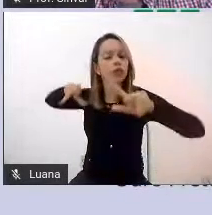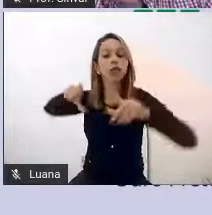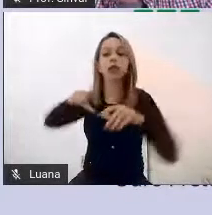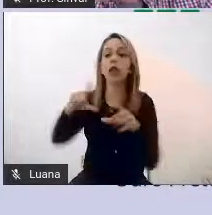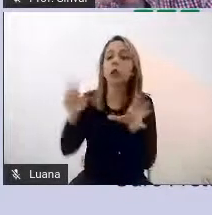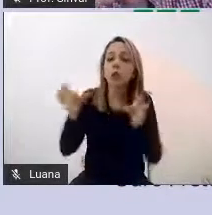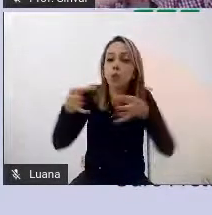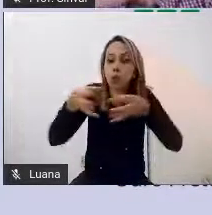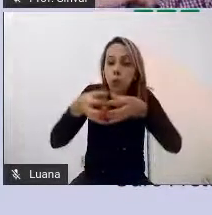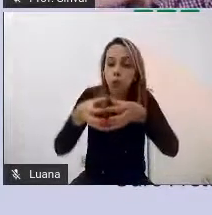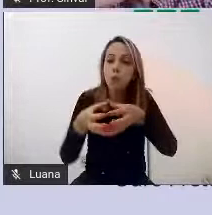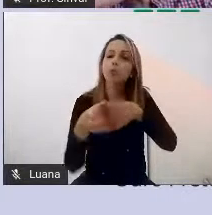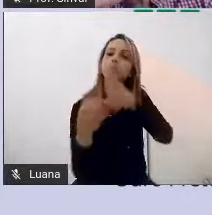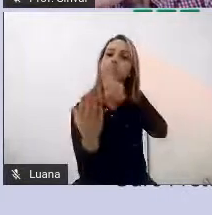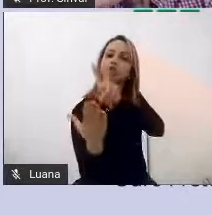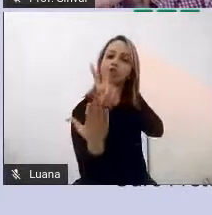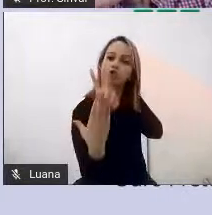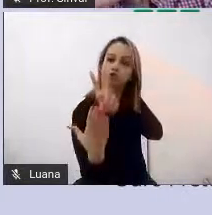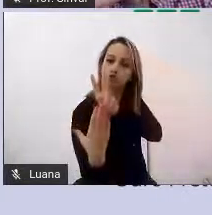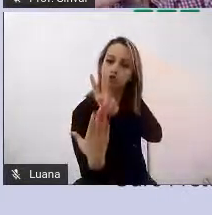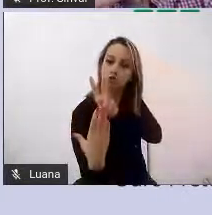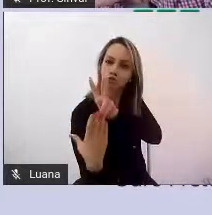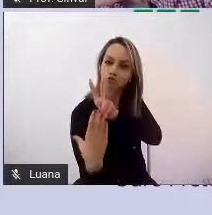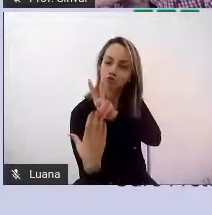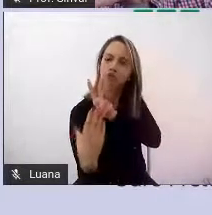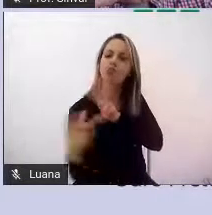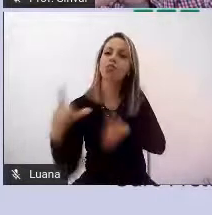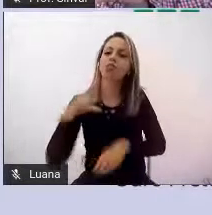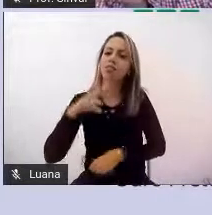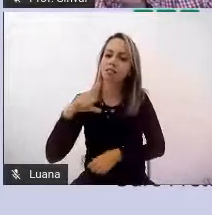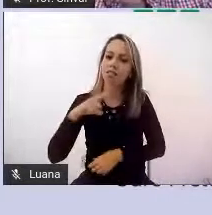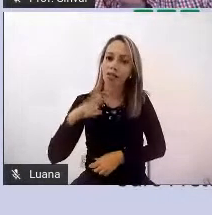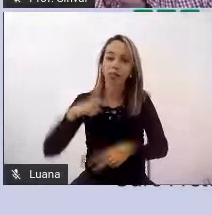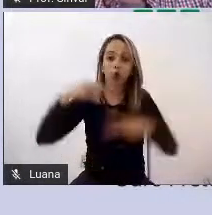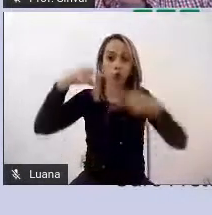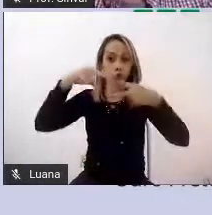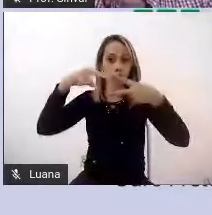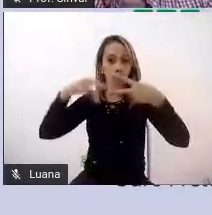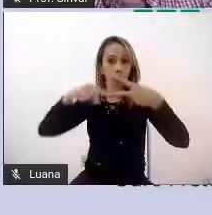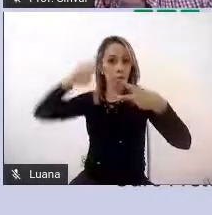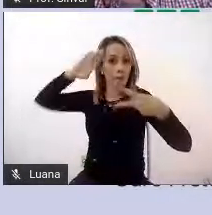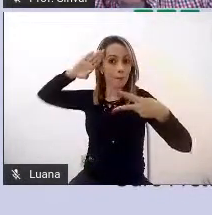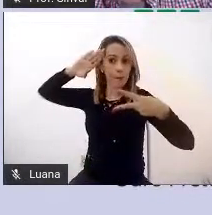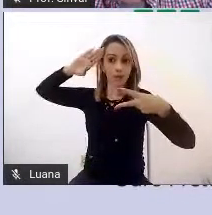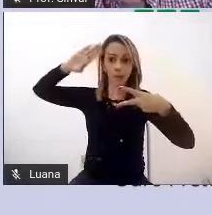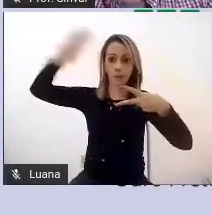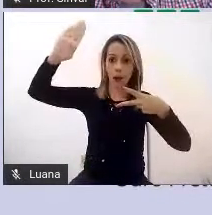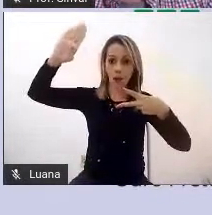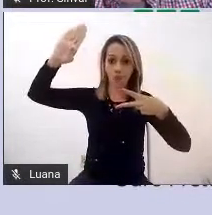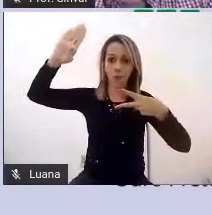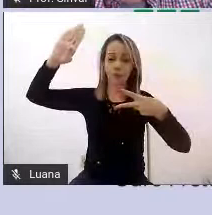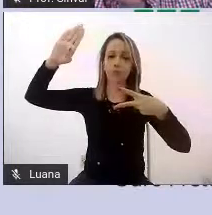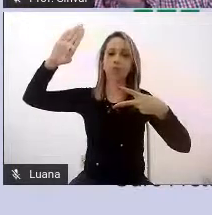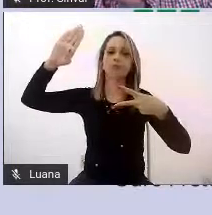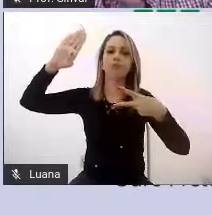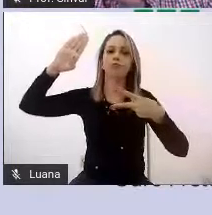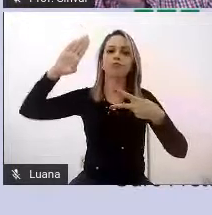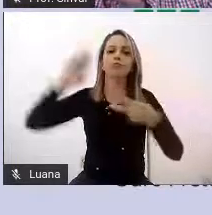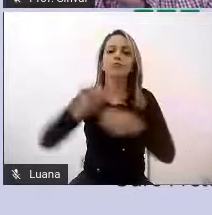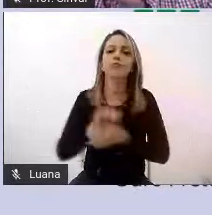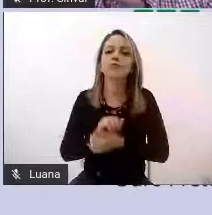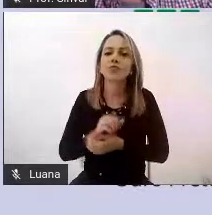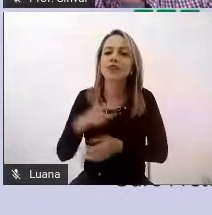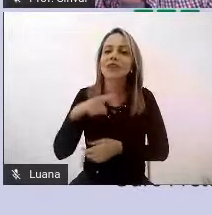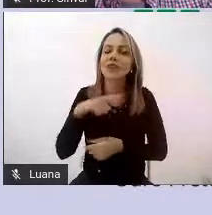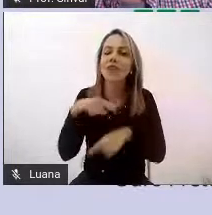grupos indígenas que vão ser denominados entre dois grandes nomes, são tapuias e brasileiros. Temos os